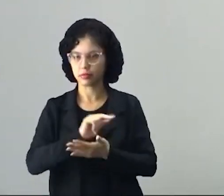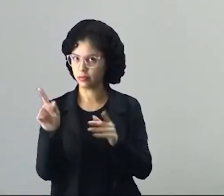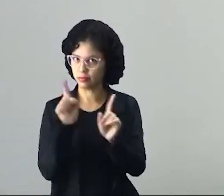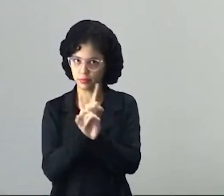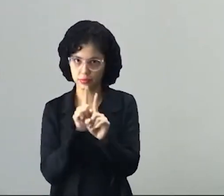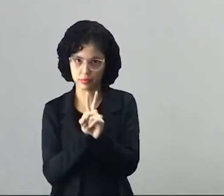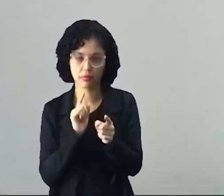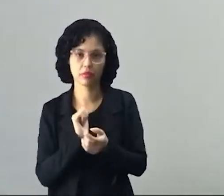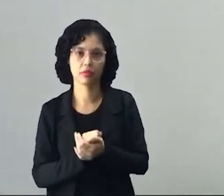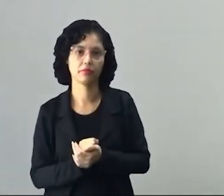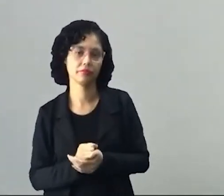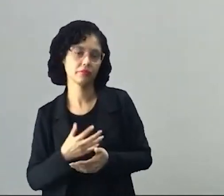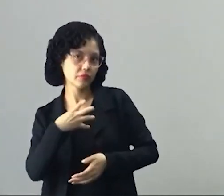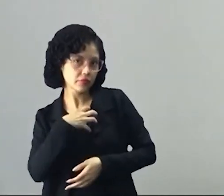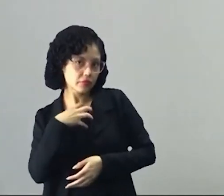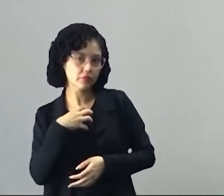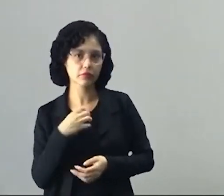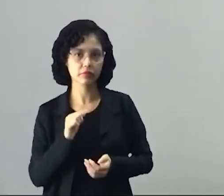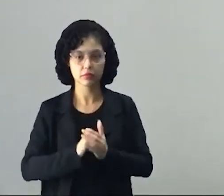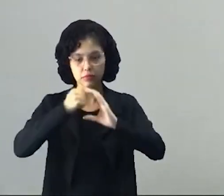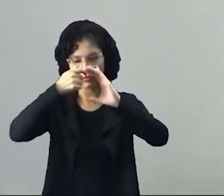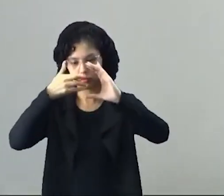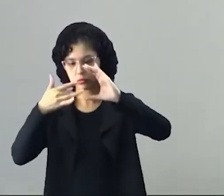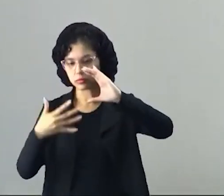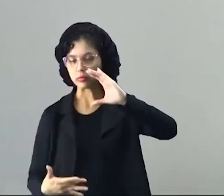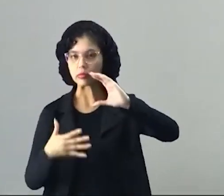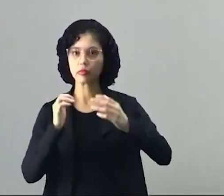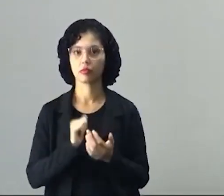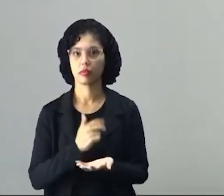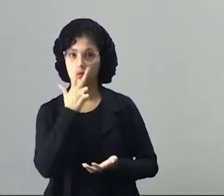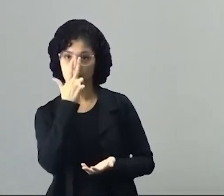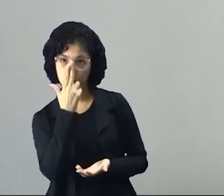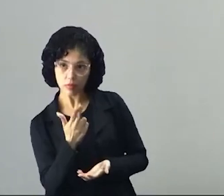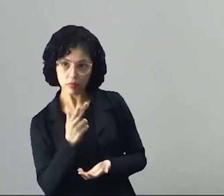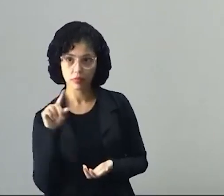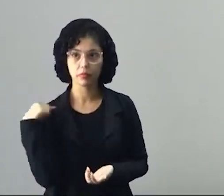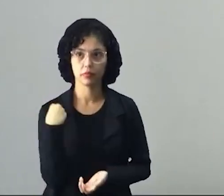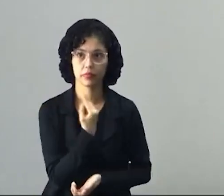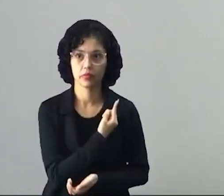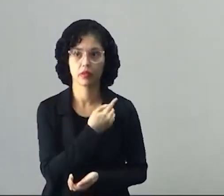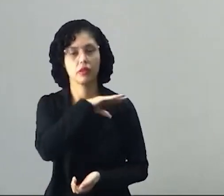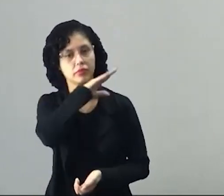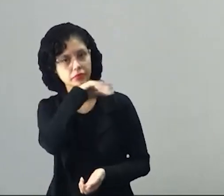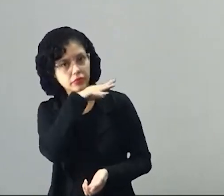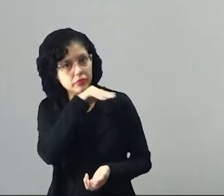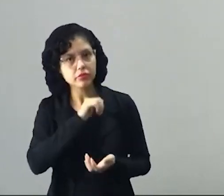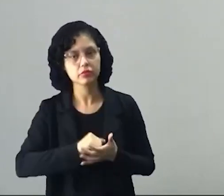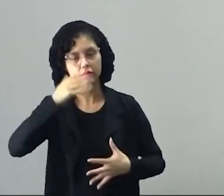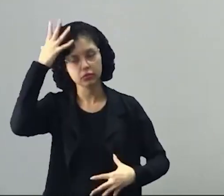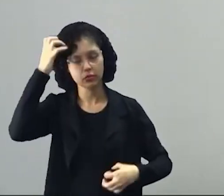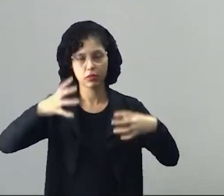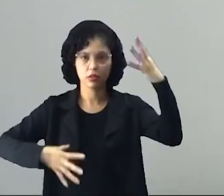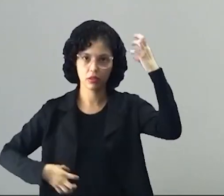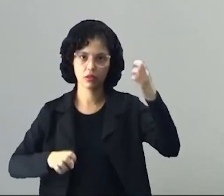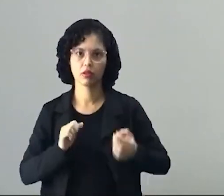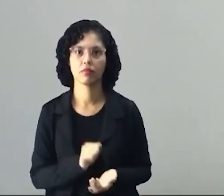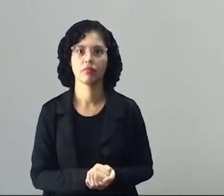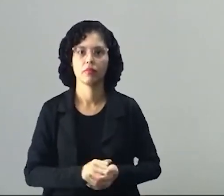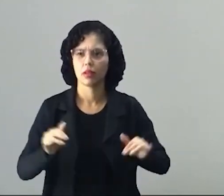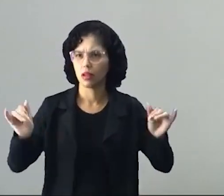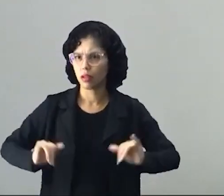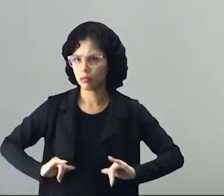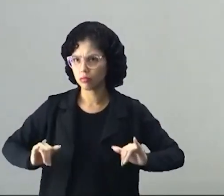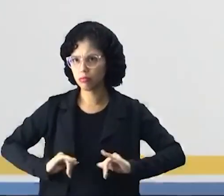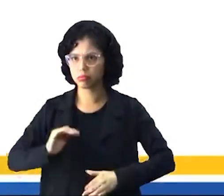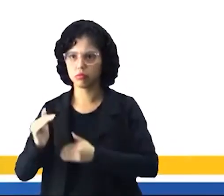vice-versa, não. Existem momentos, espécies incomuns entre a gente, os animais, os primatas, e a gente também sofreu